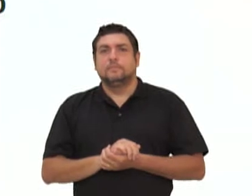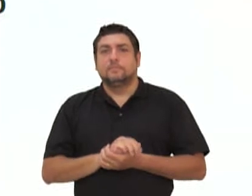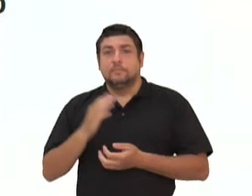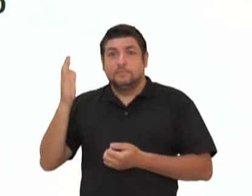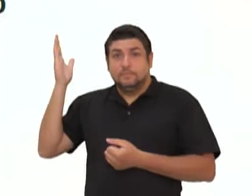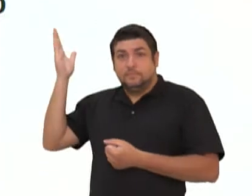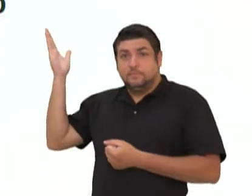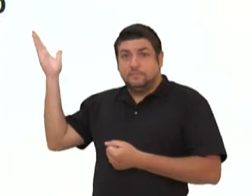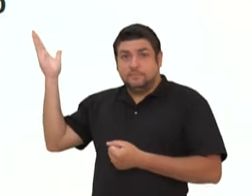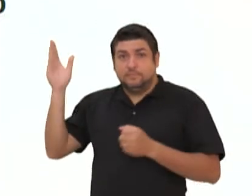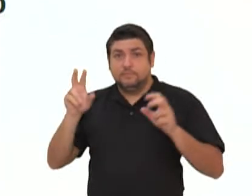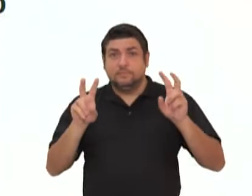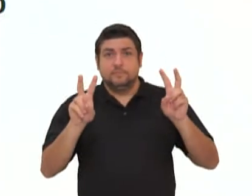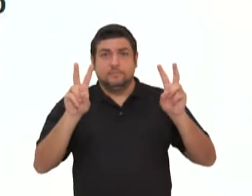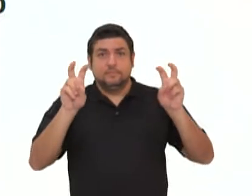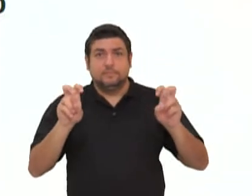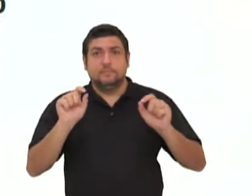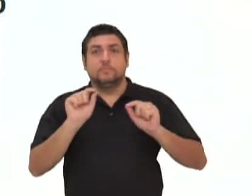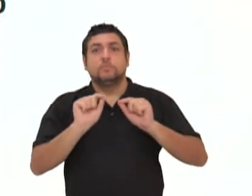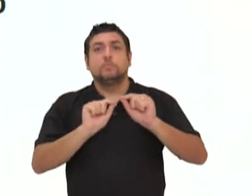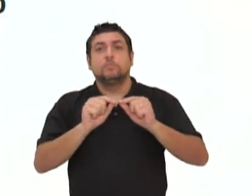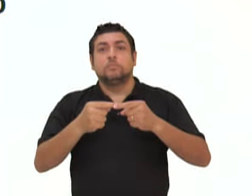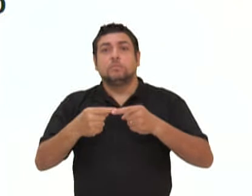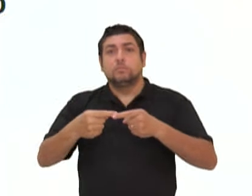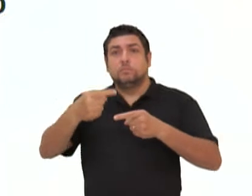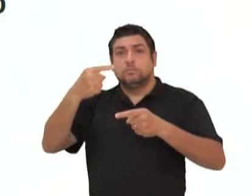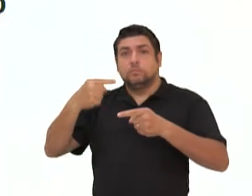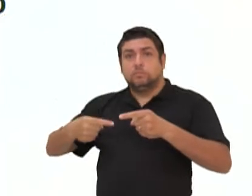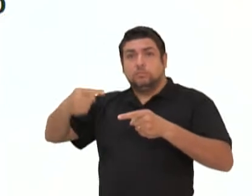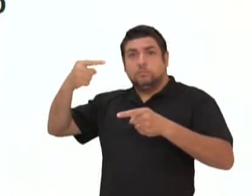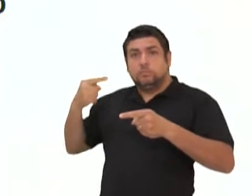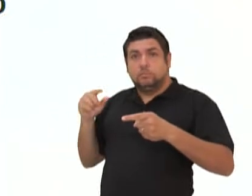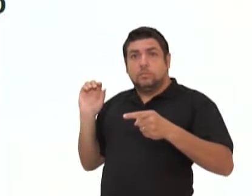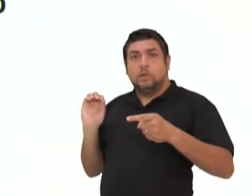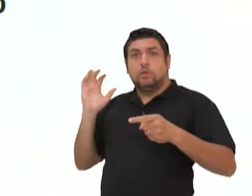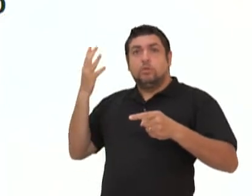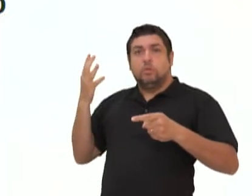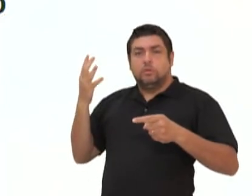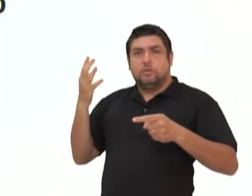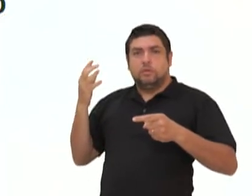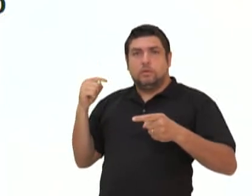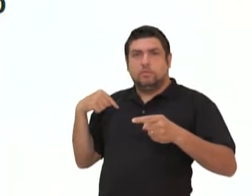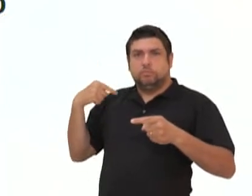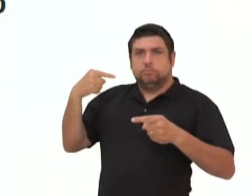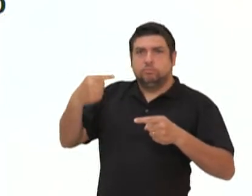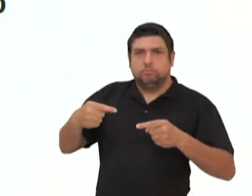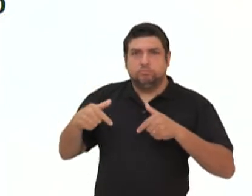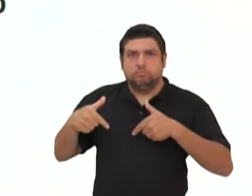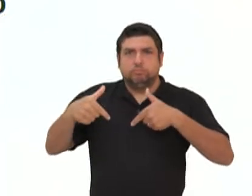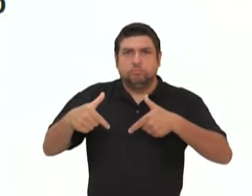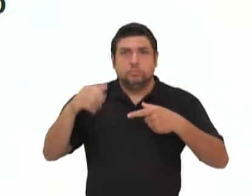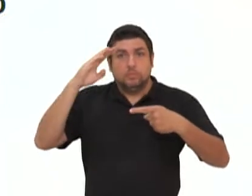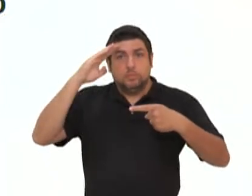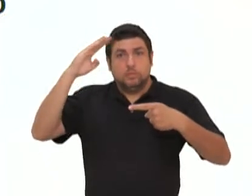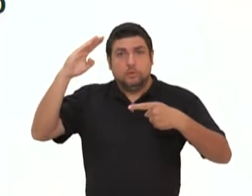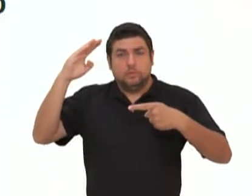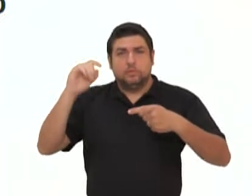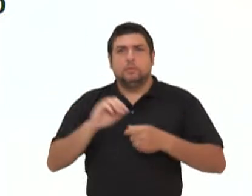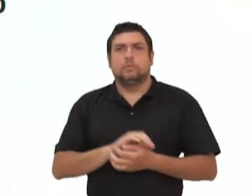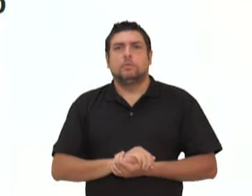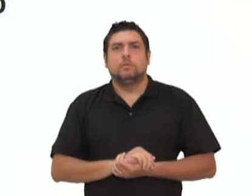justamente expressa uma ação posterior. Mira, não pensei. O verbo pensar está em pretérito. É essa ação que